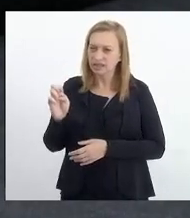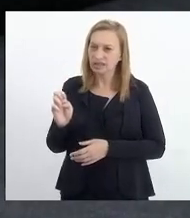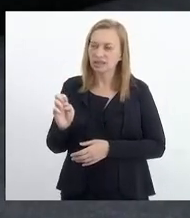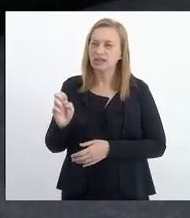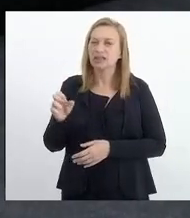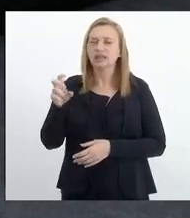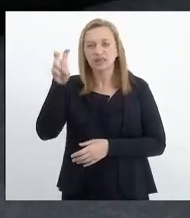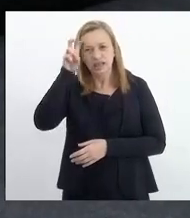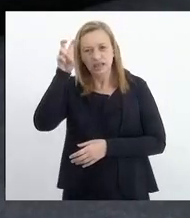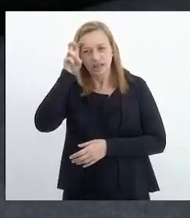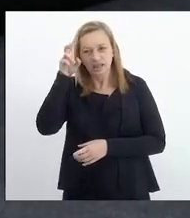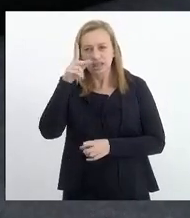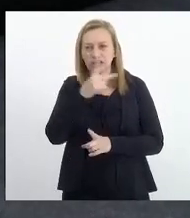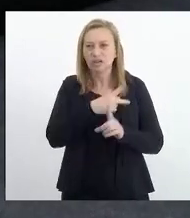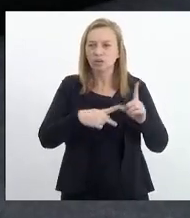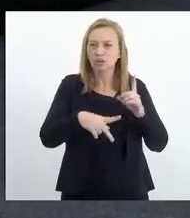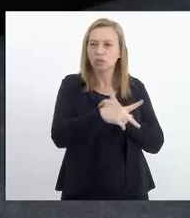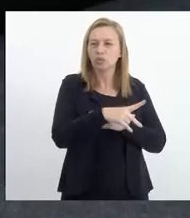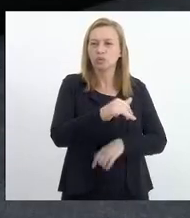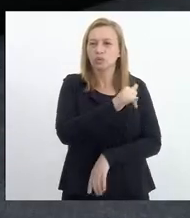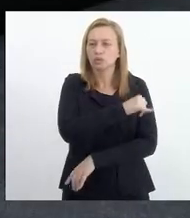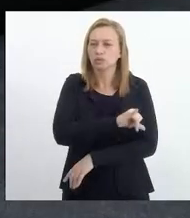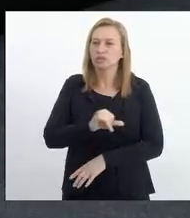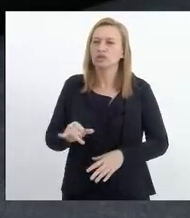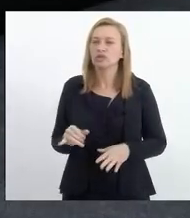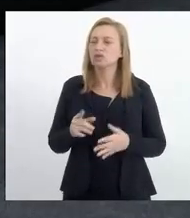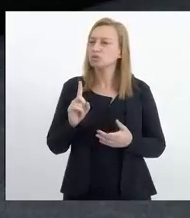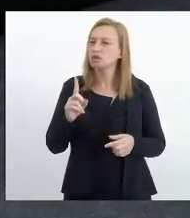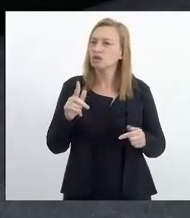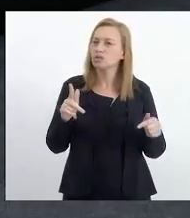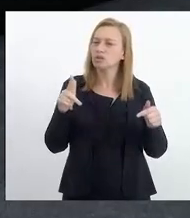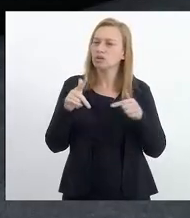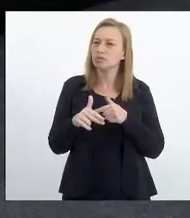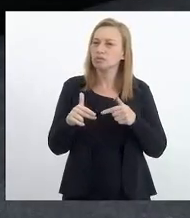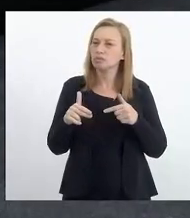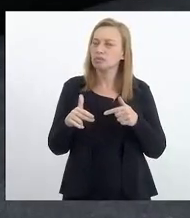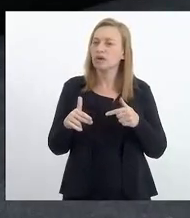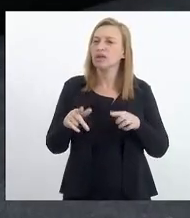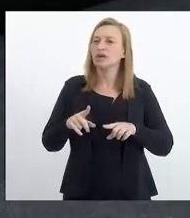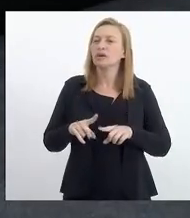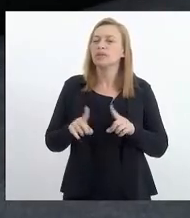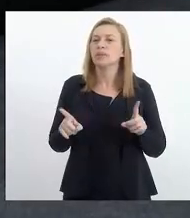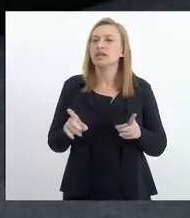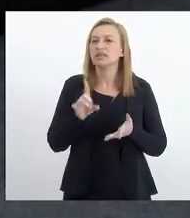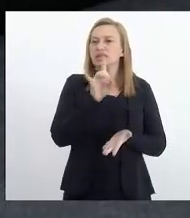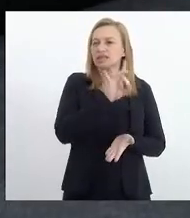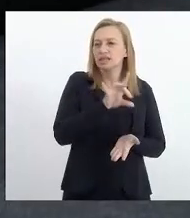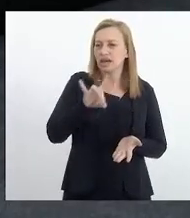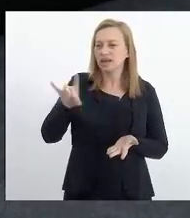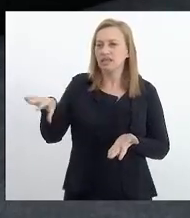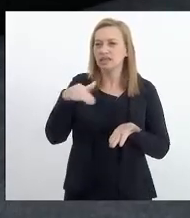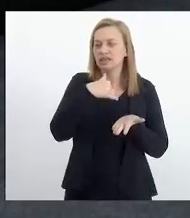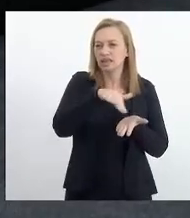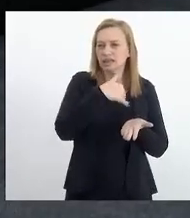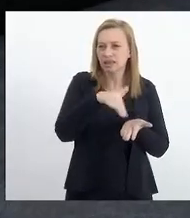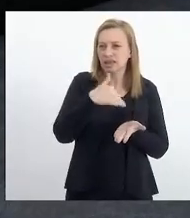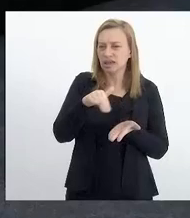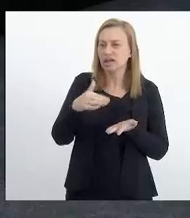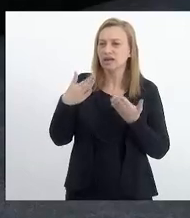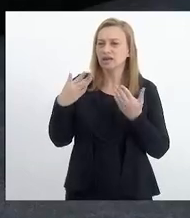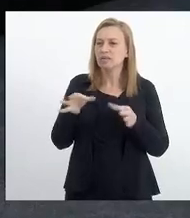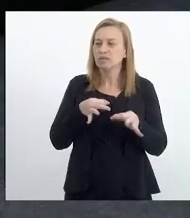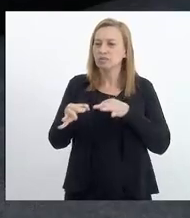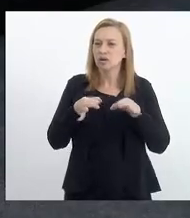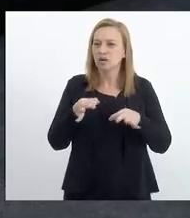Previdência. O que não impede de que todos eles, mas cada secretaria preparou uma apresentação para